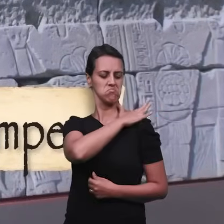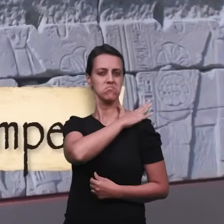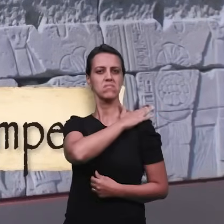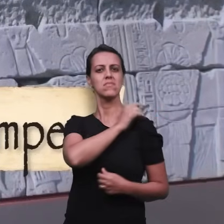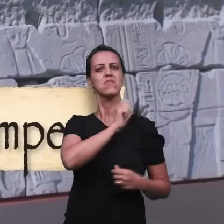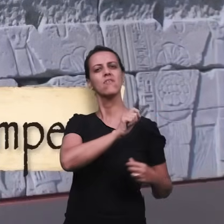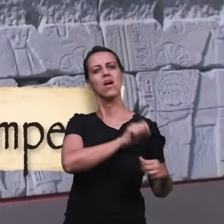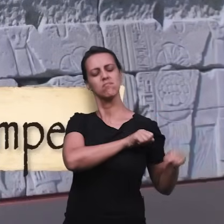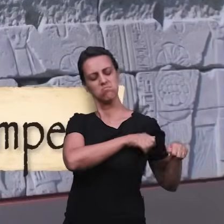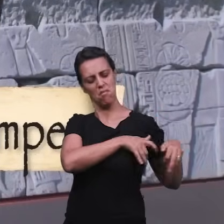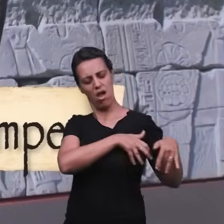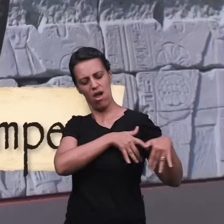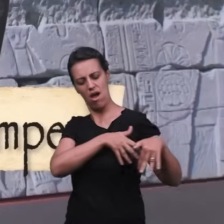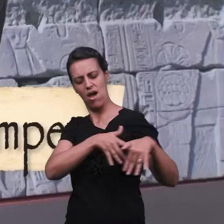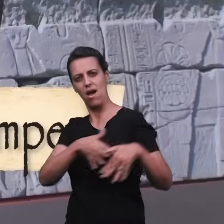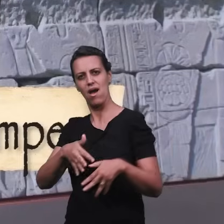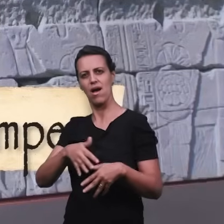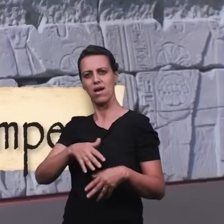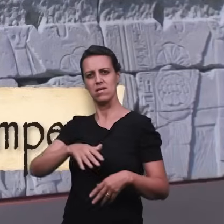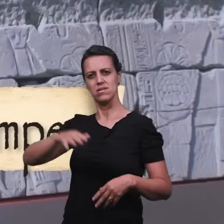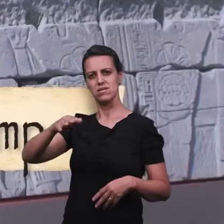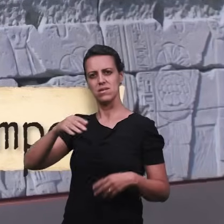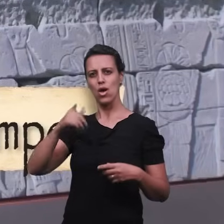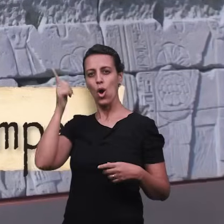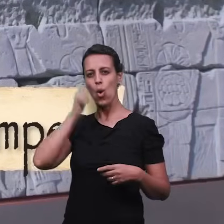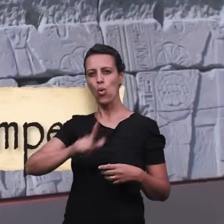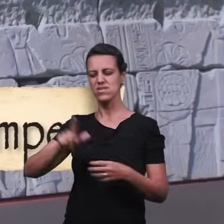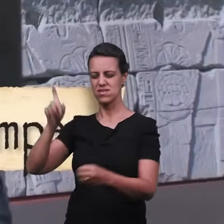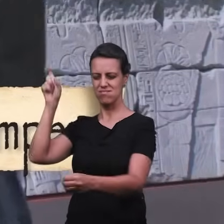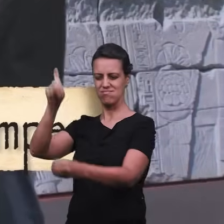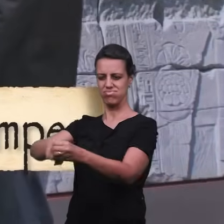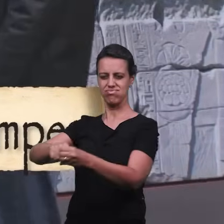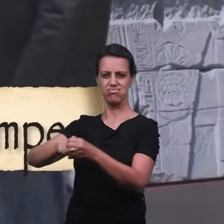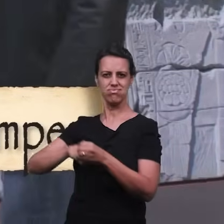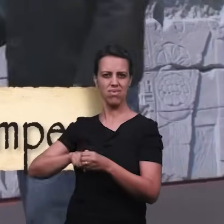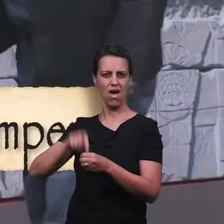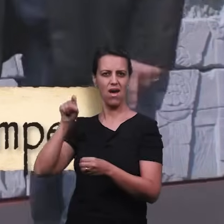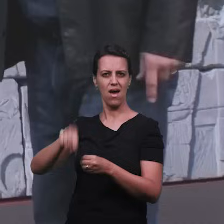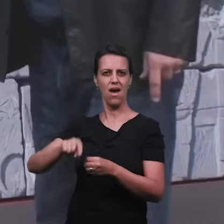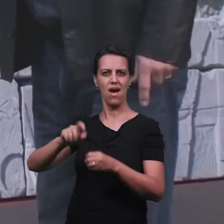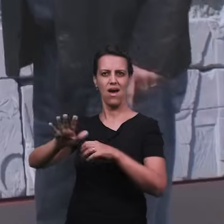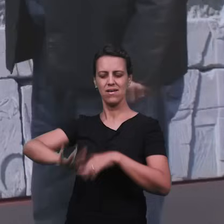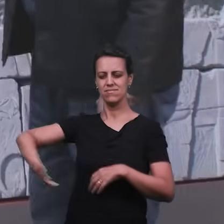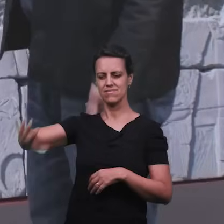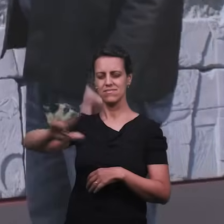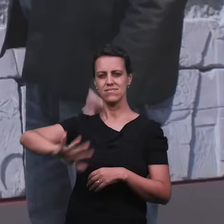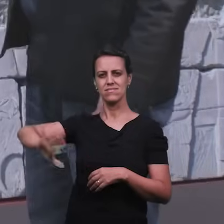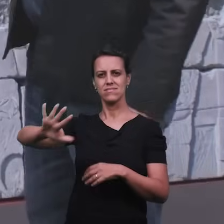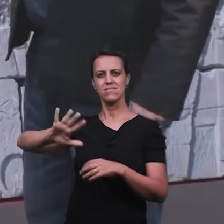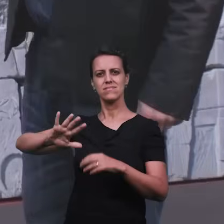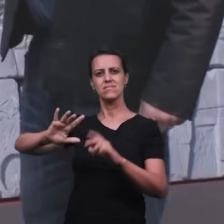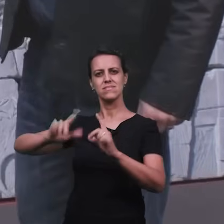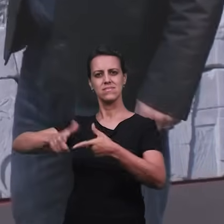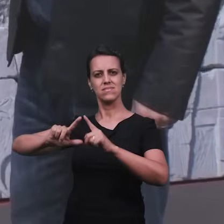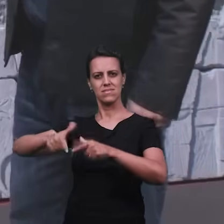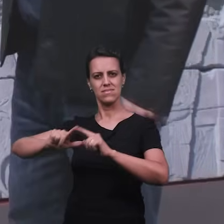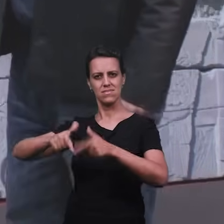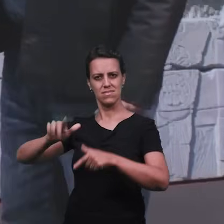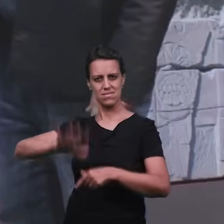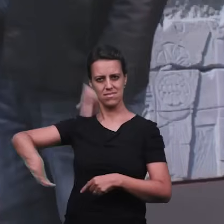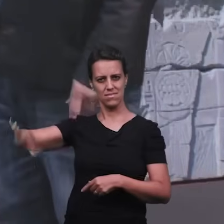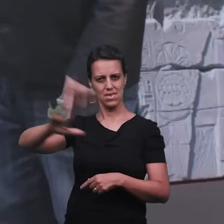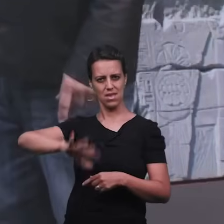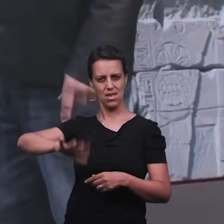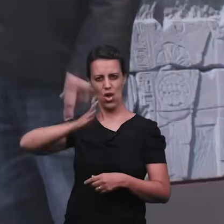conquistou a região aqui de Israel. Ou seja, toda essa região de Israel,